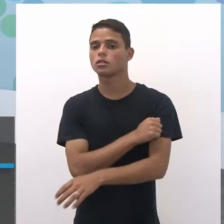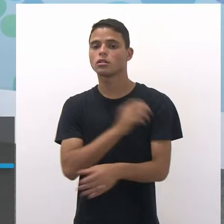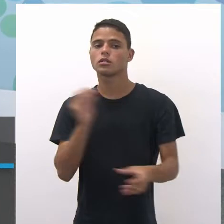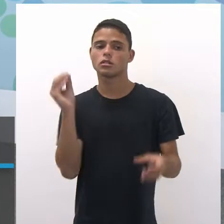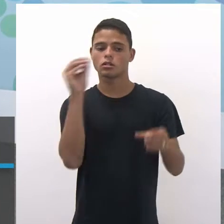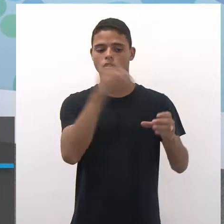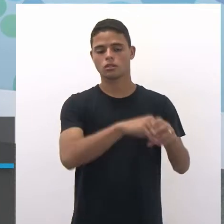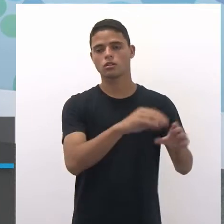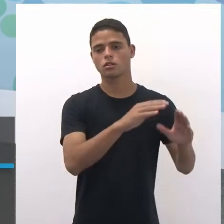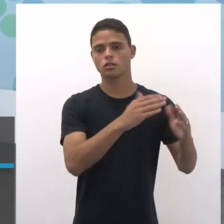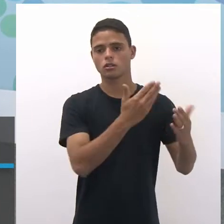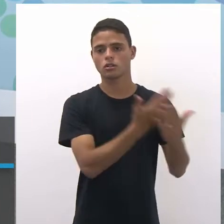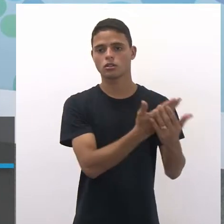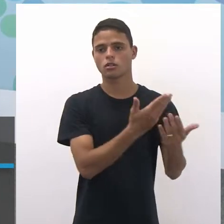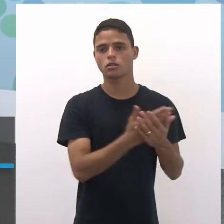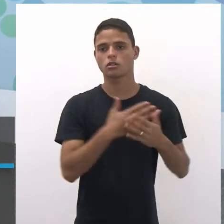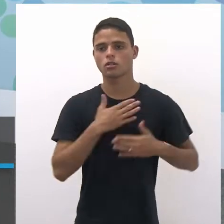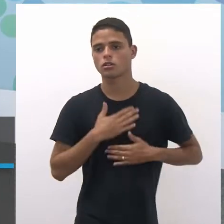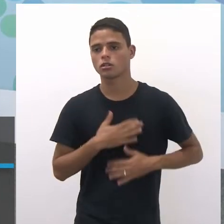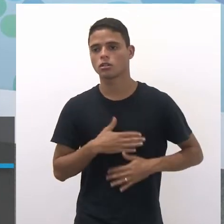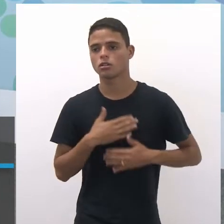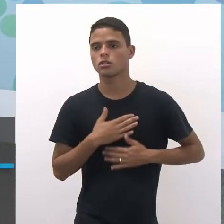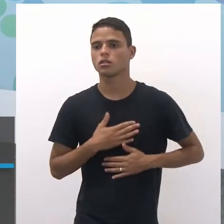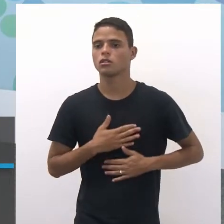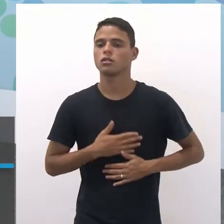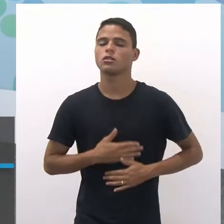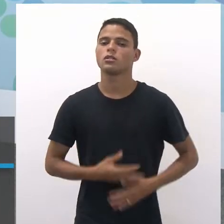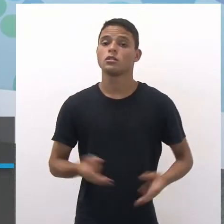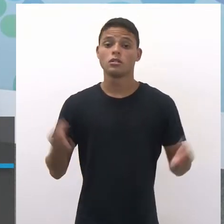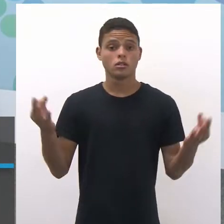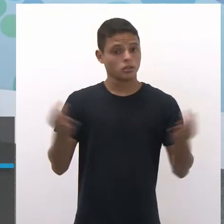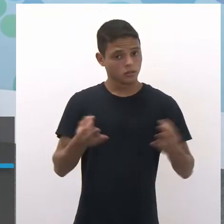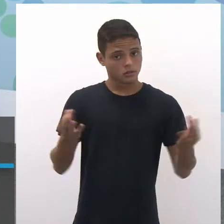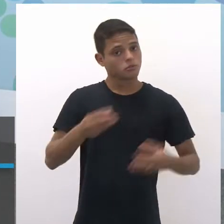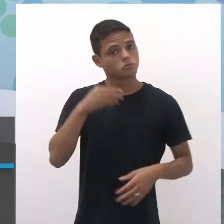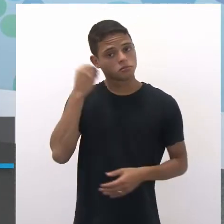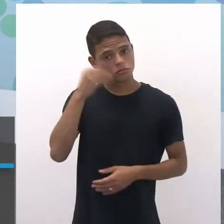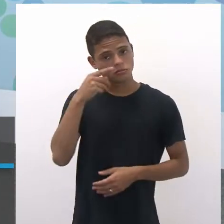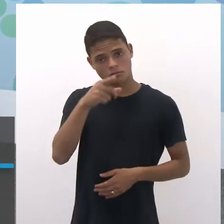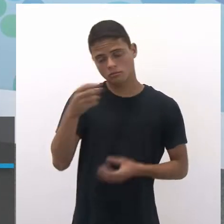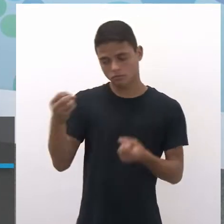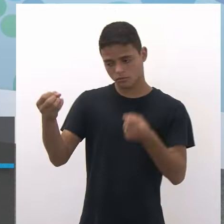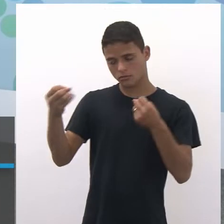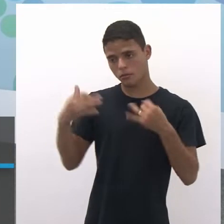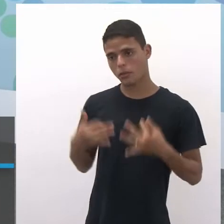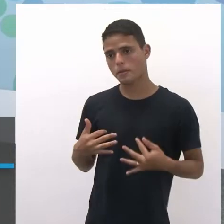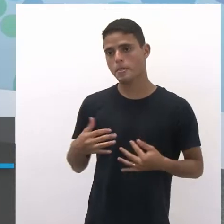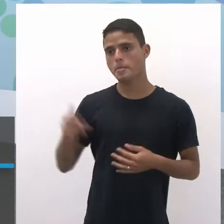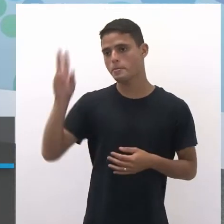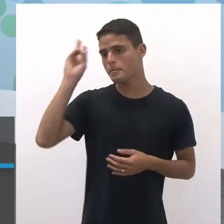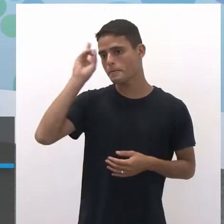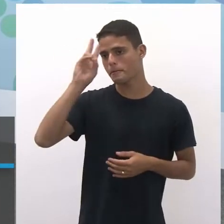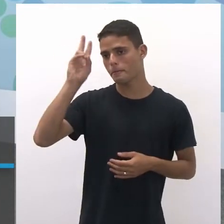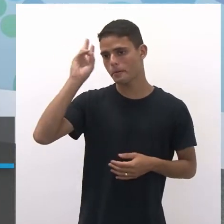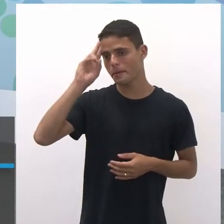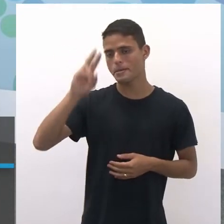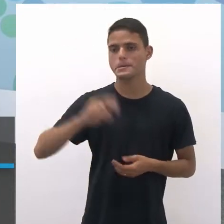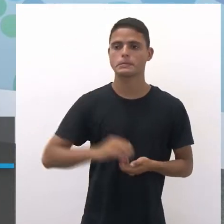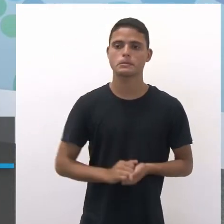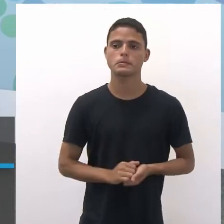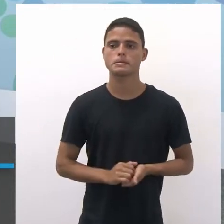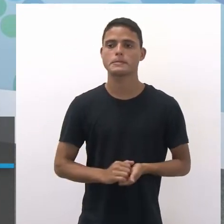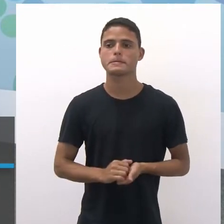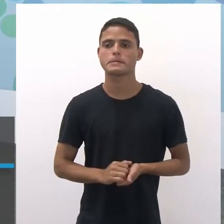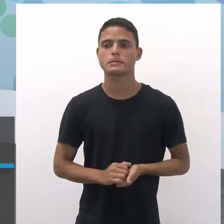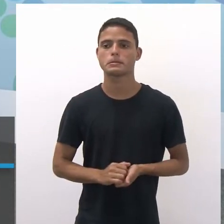educação de forma tranquila. Perfeito. Esse exemplo que você bem usou me fez lembrar, teve um